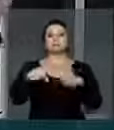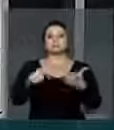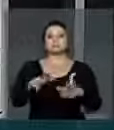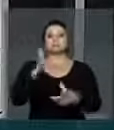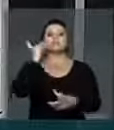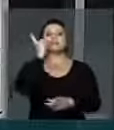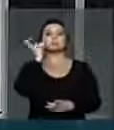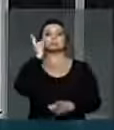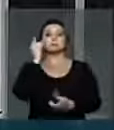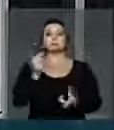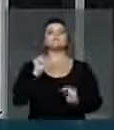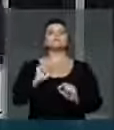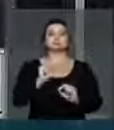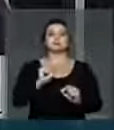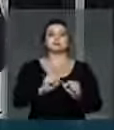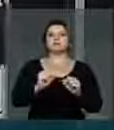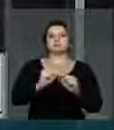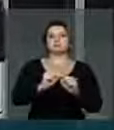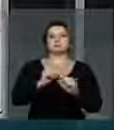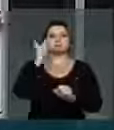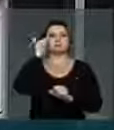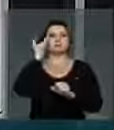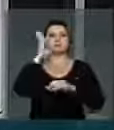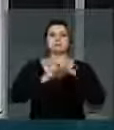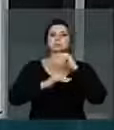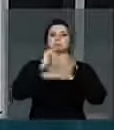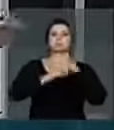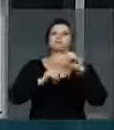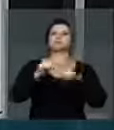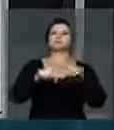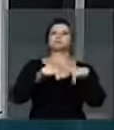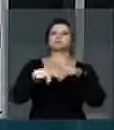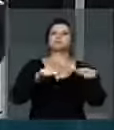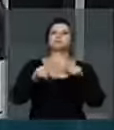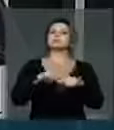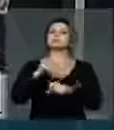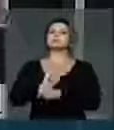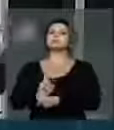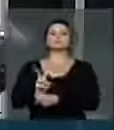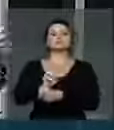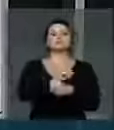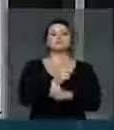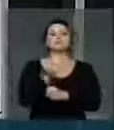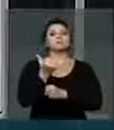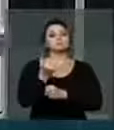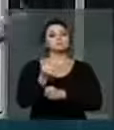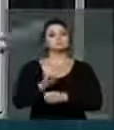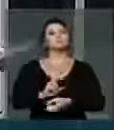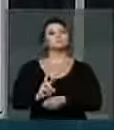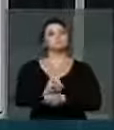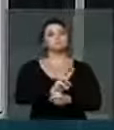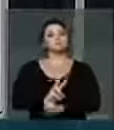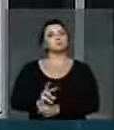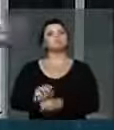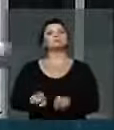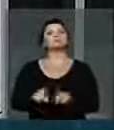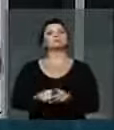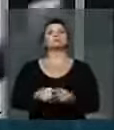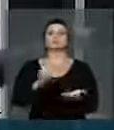são, evidentemente, o acompanhamento, o controle da execução orçamentária e, evidentemente,